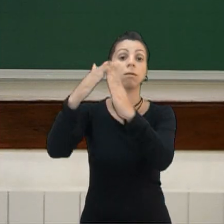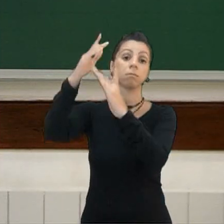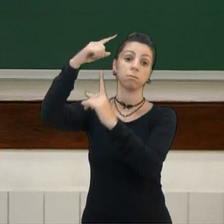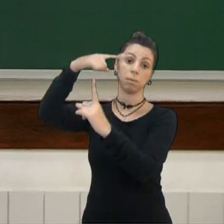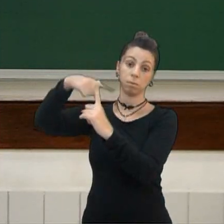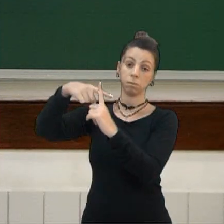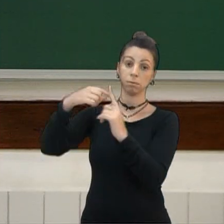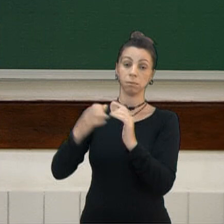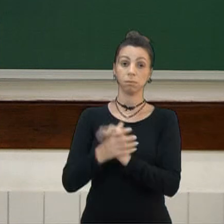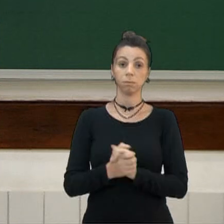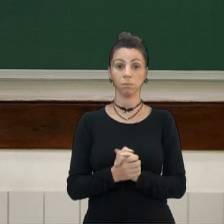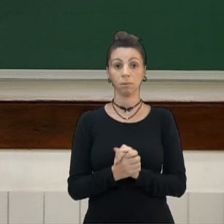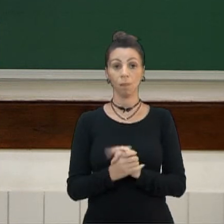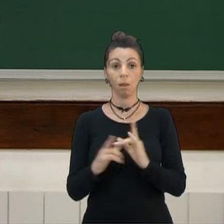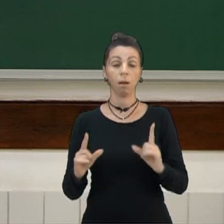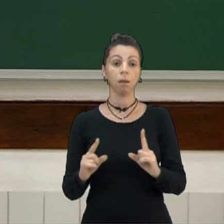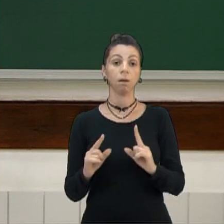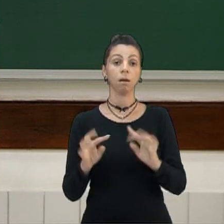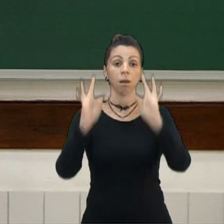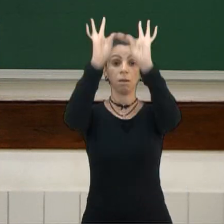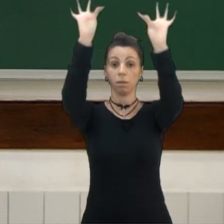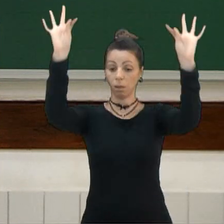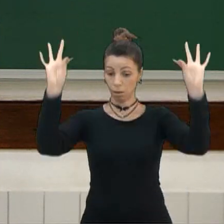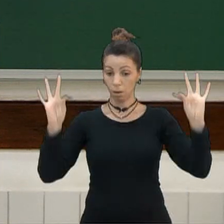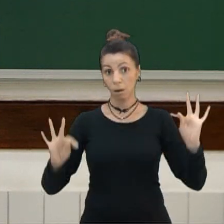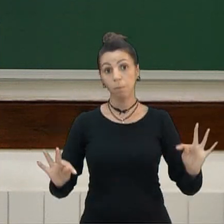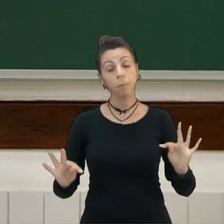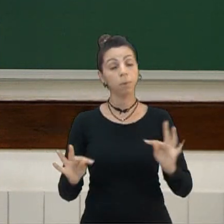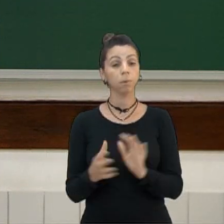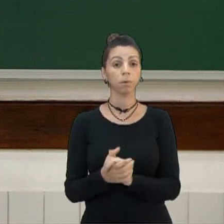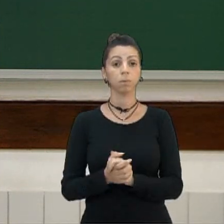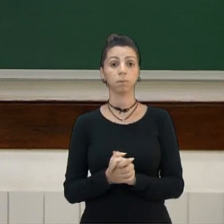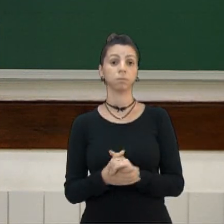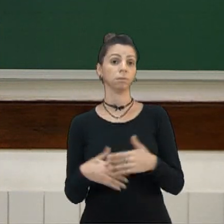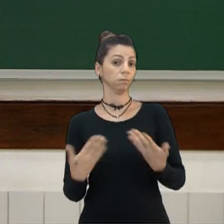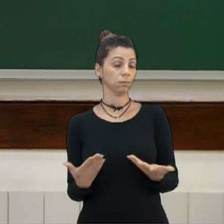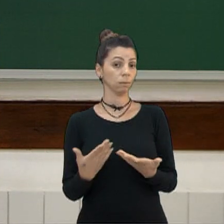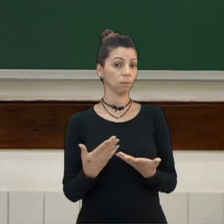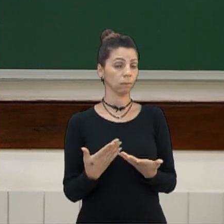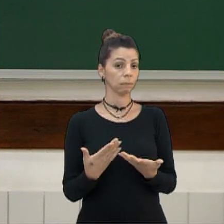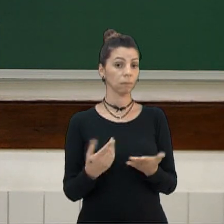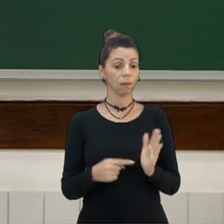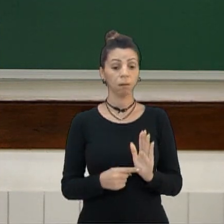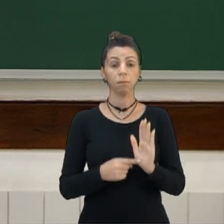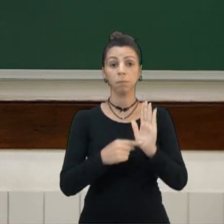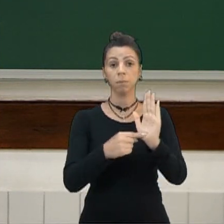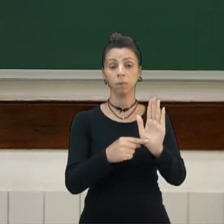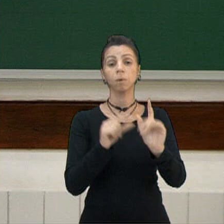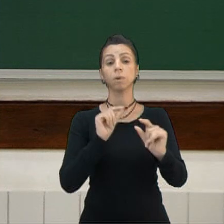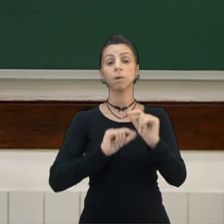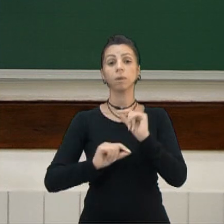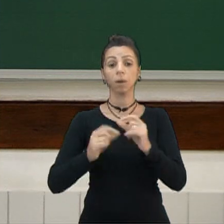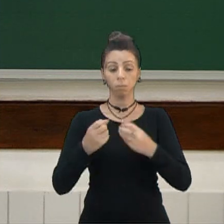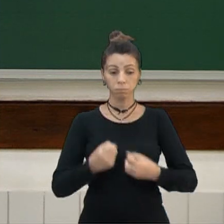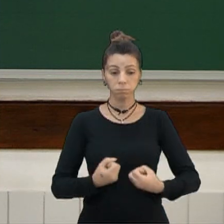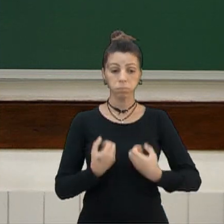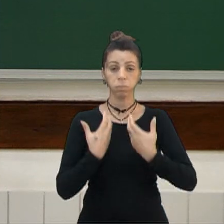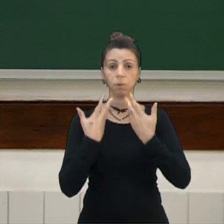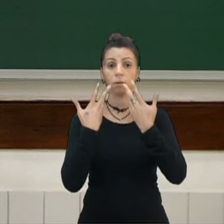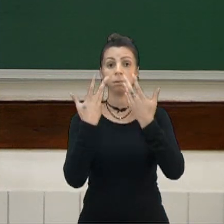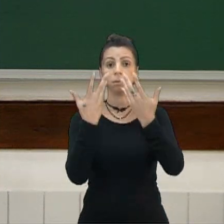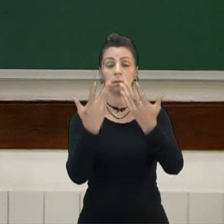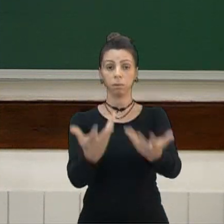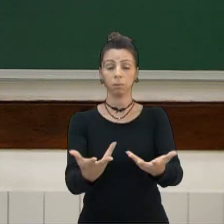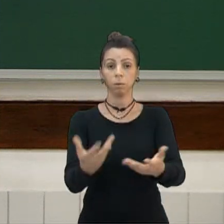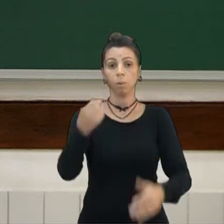para frequentar aonde ela achar que aquilo representa para ela uma manifestação